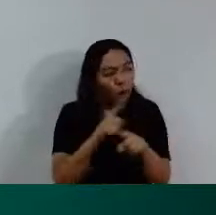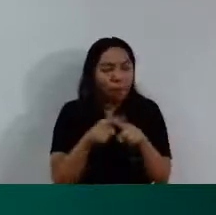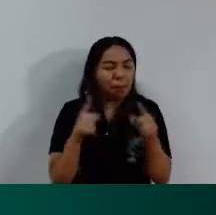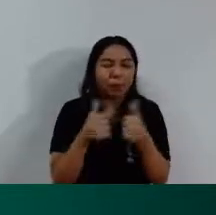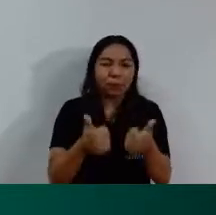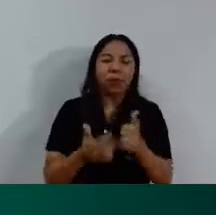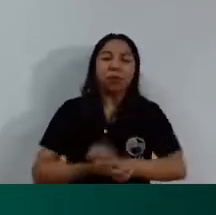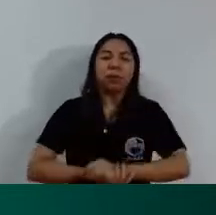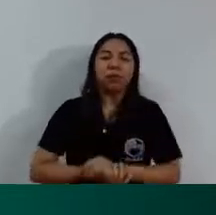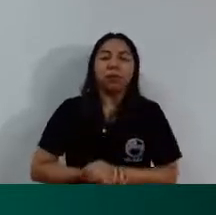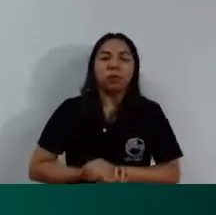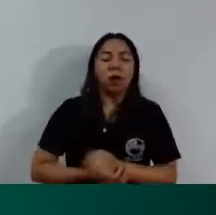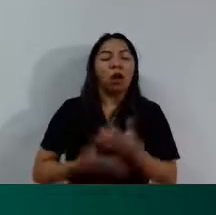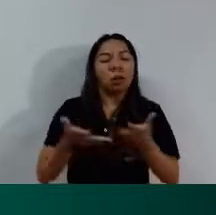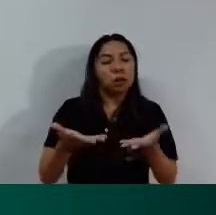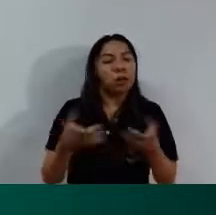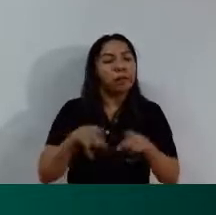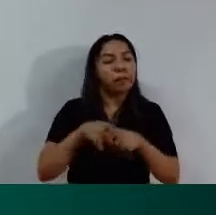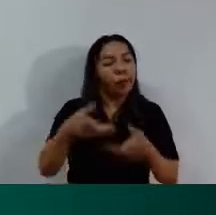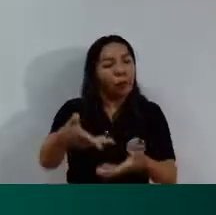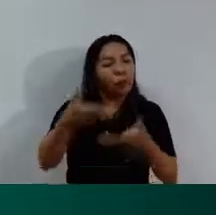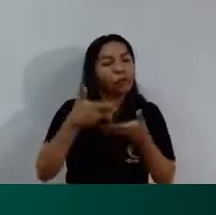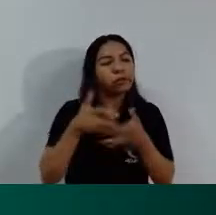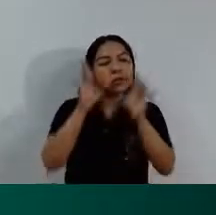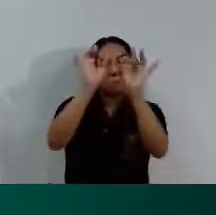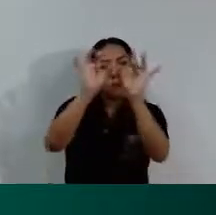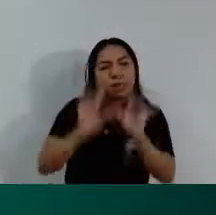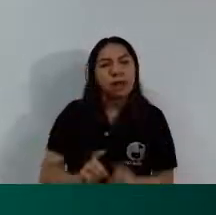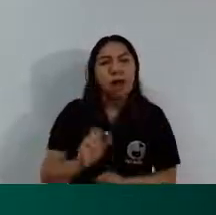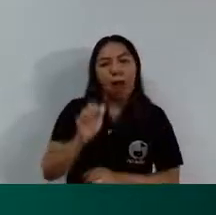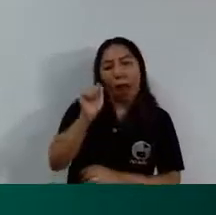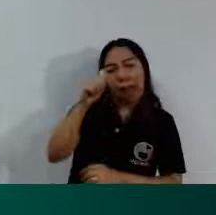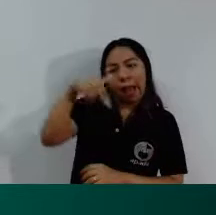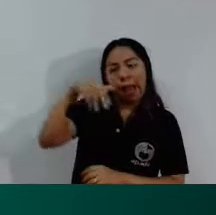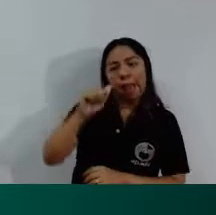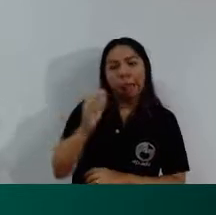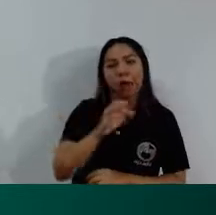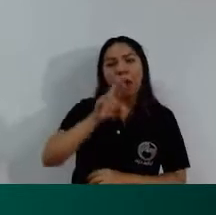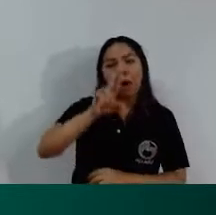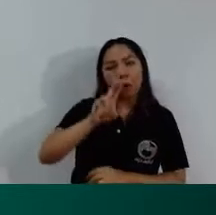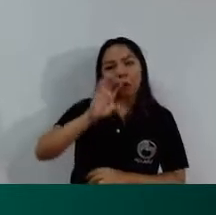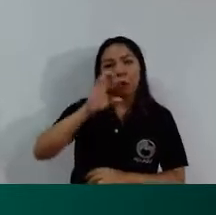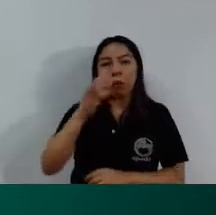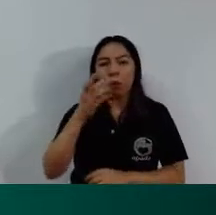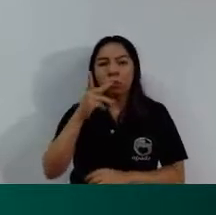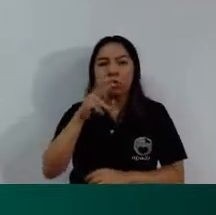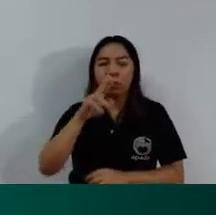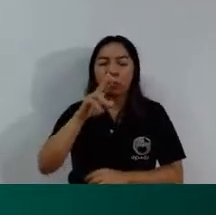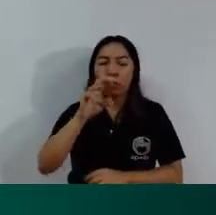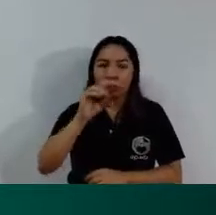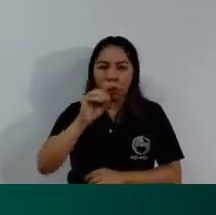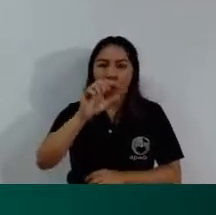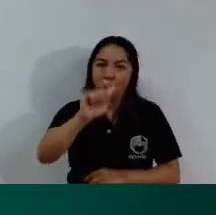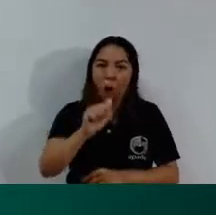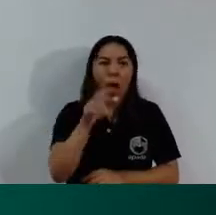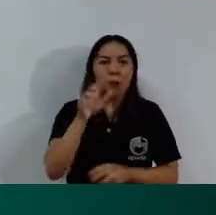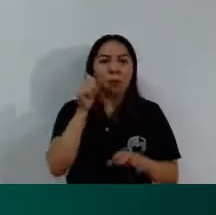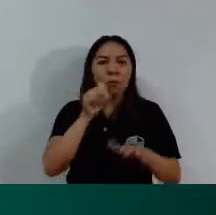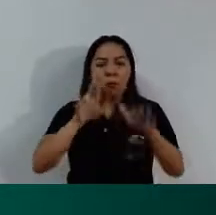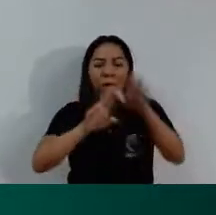é queria também fazer um convite especial a Anna Uchôa que a nossa pró-reitora de ensino de